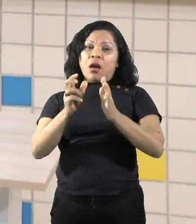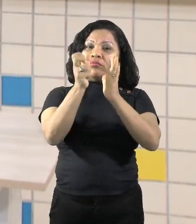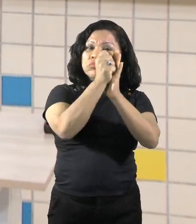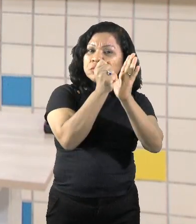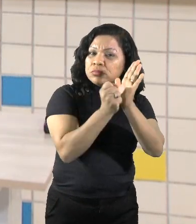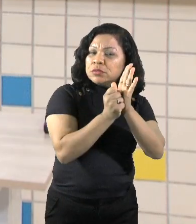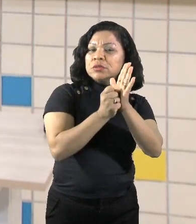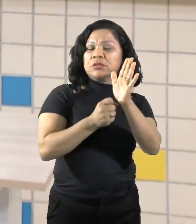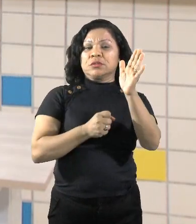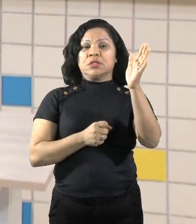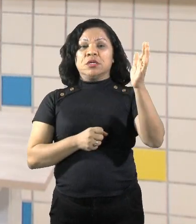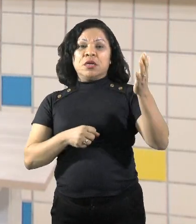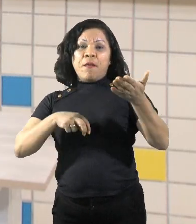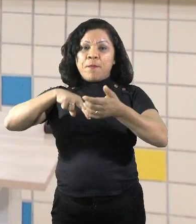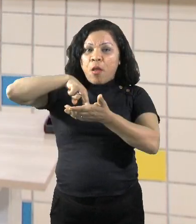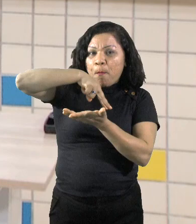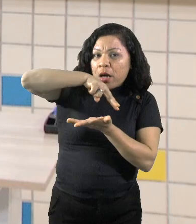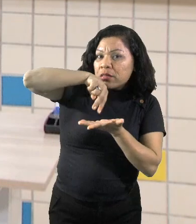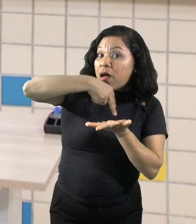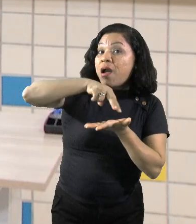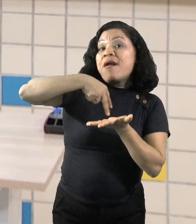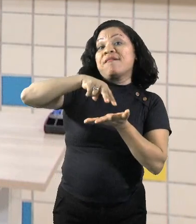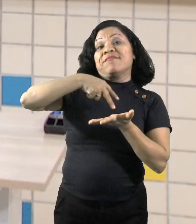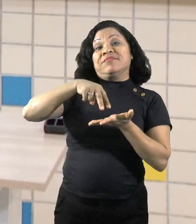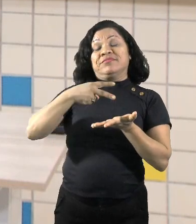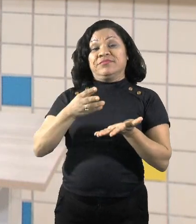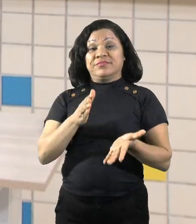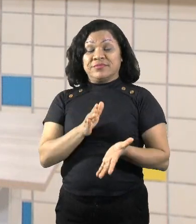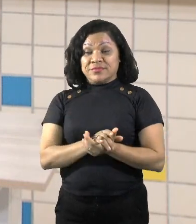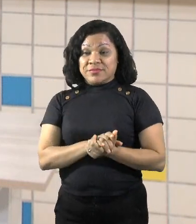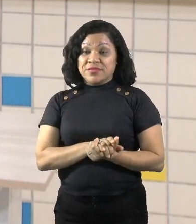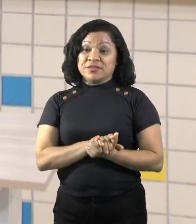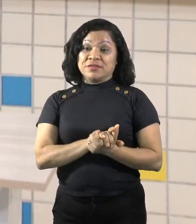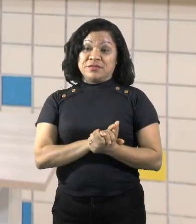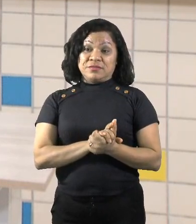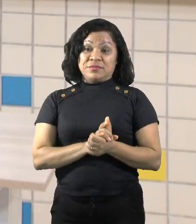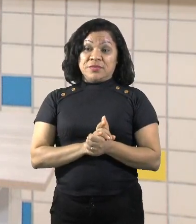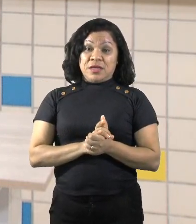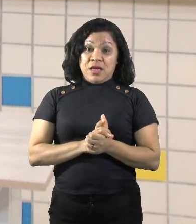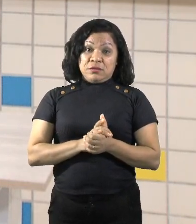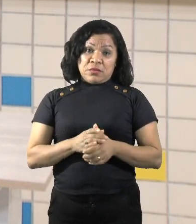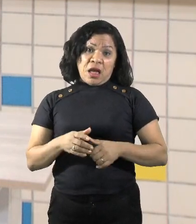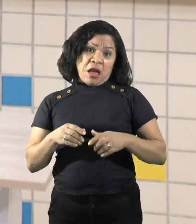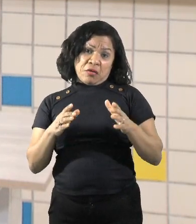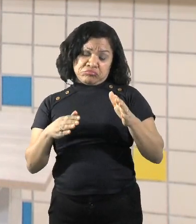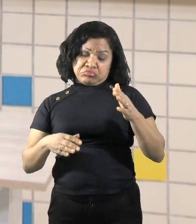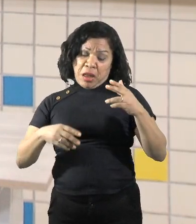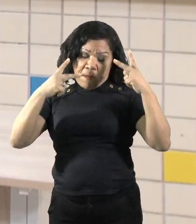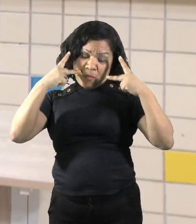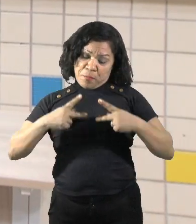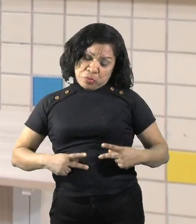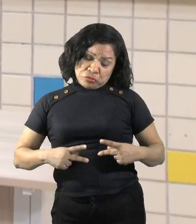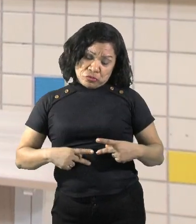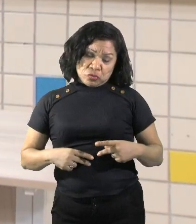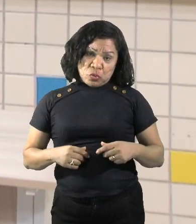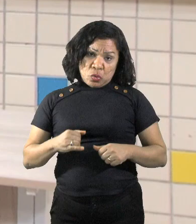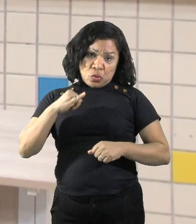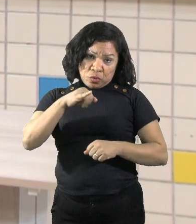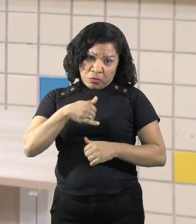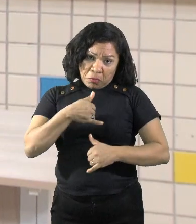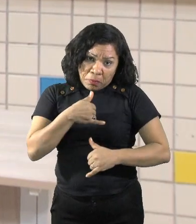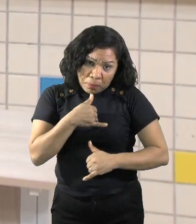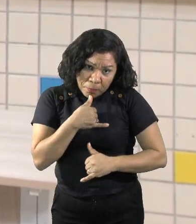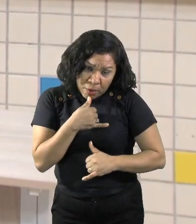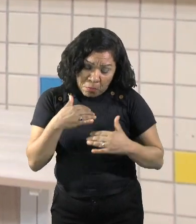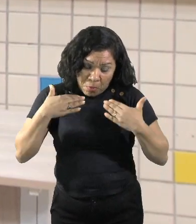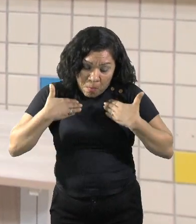Uma dança é um tipo de linguagem não verbal, dependendo da postura. Se você tiver mais assim, a posição do teu corpo